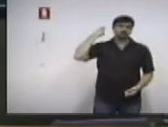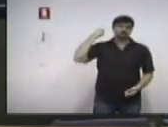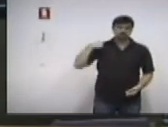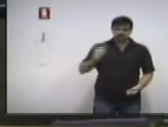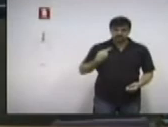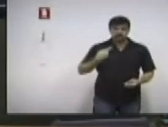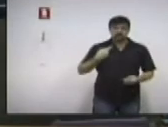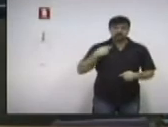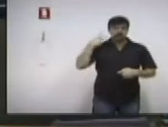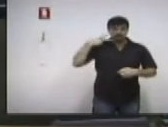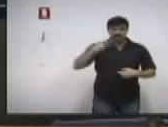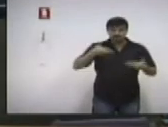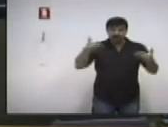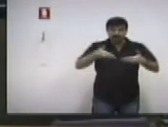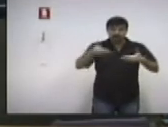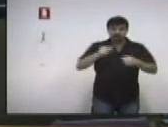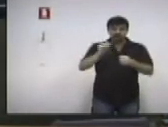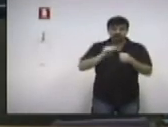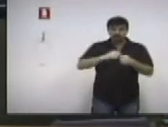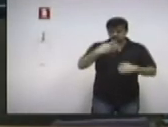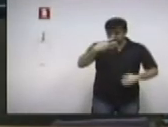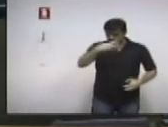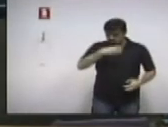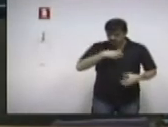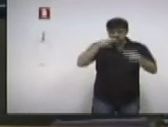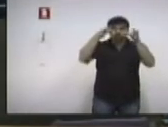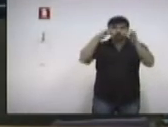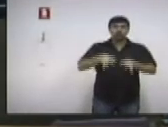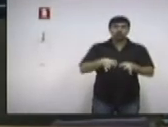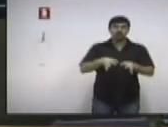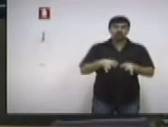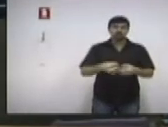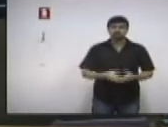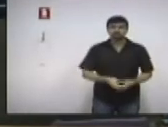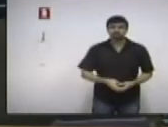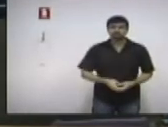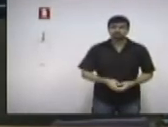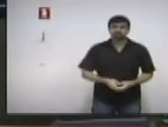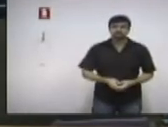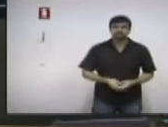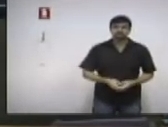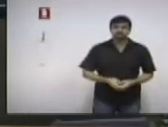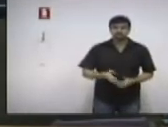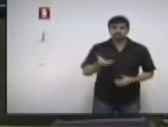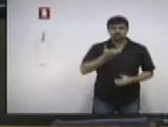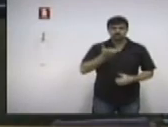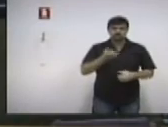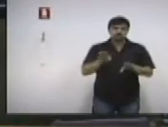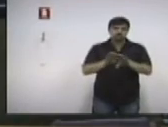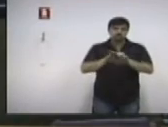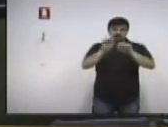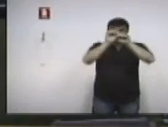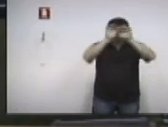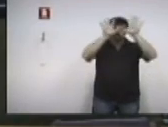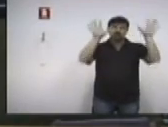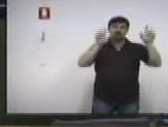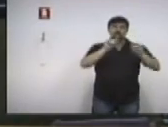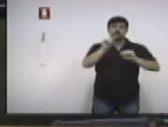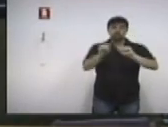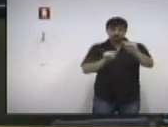tem exercido um mandato da maneira que eu entendo pertinente e relevante e apenas para deixar claro é